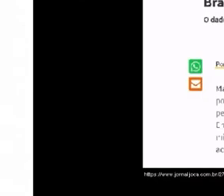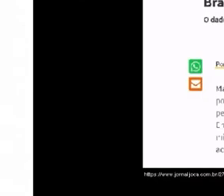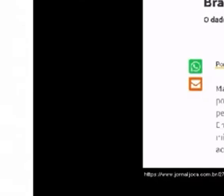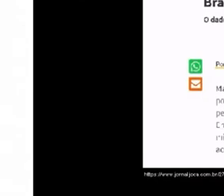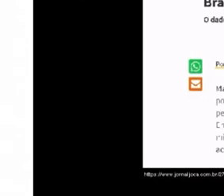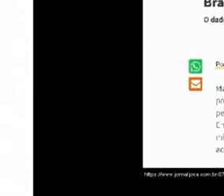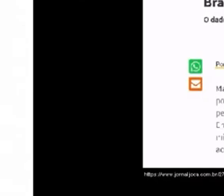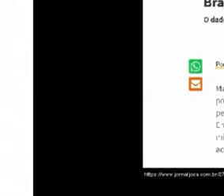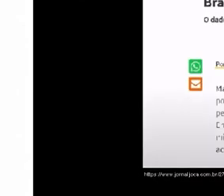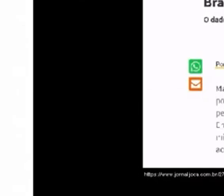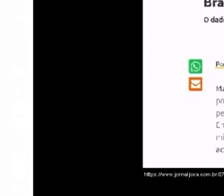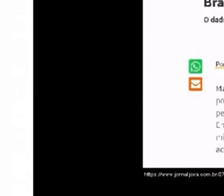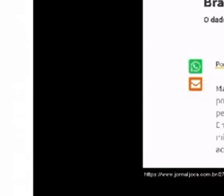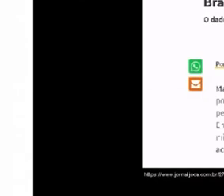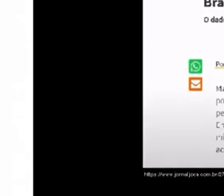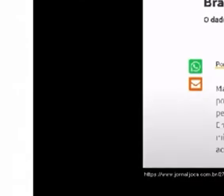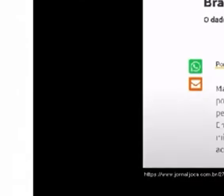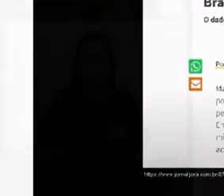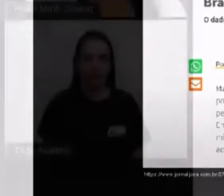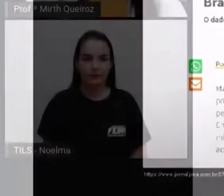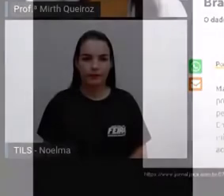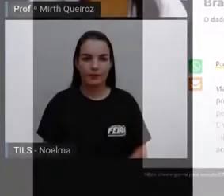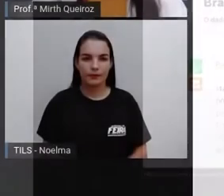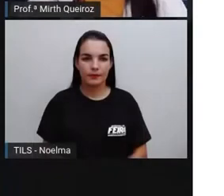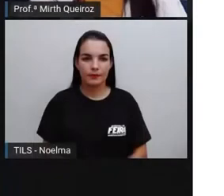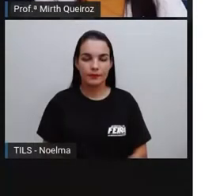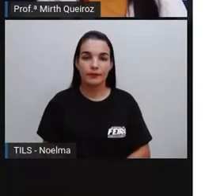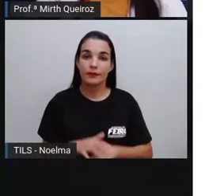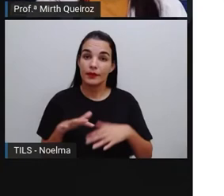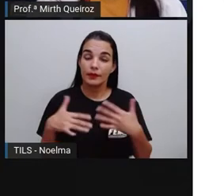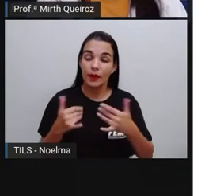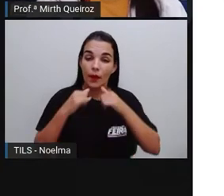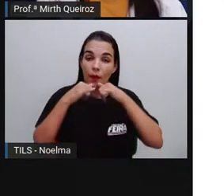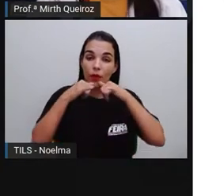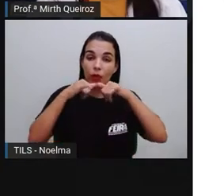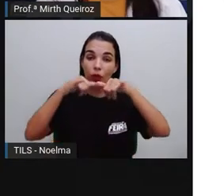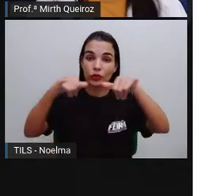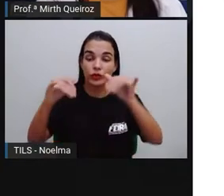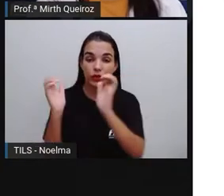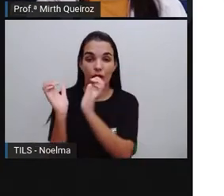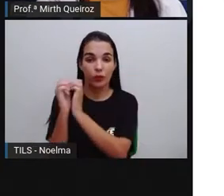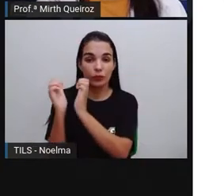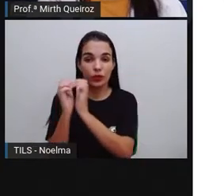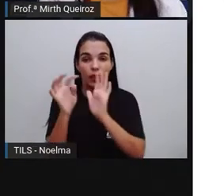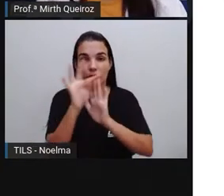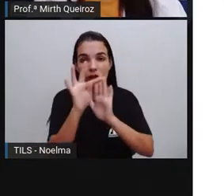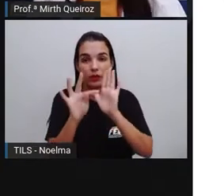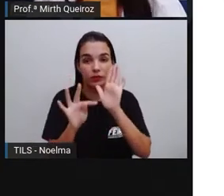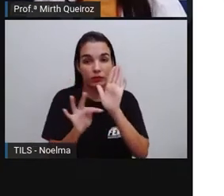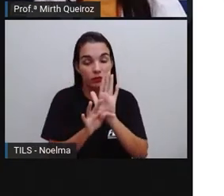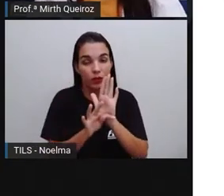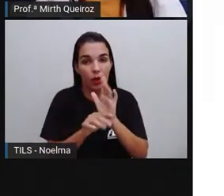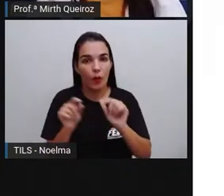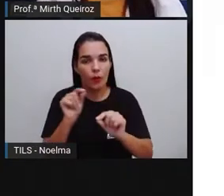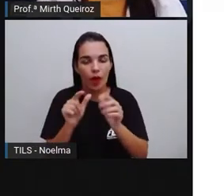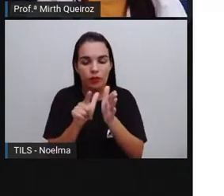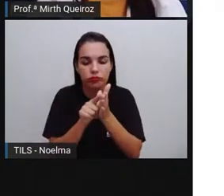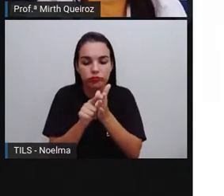aula. Até lá e bons estudos. A notícia é um gênero textual do ramo